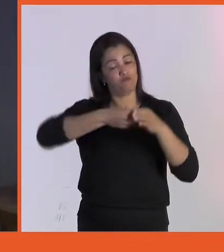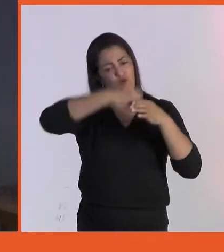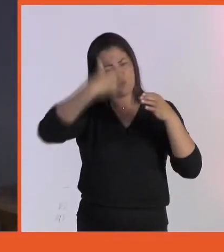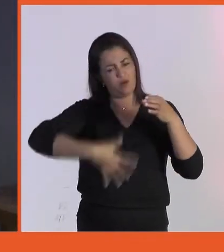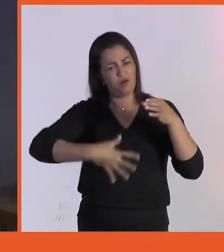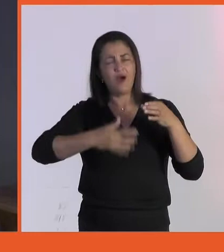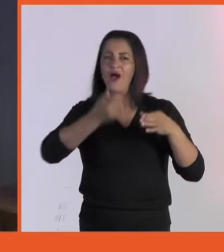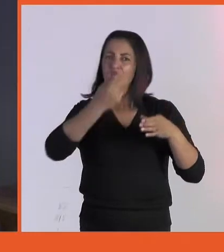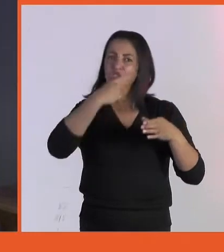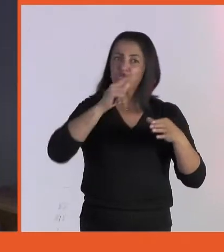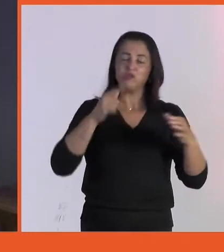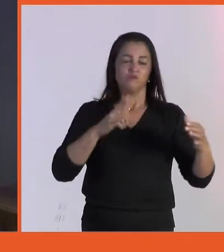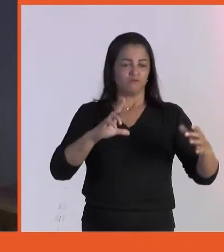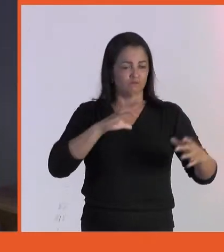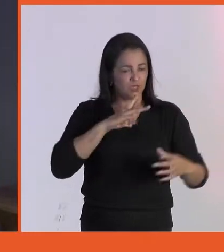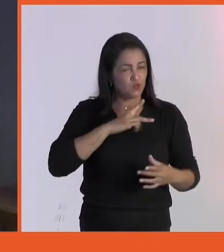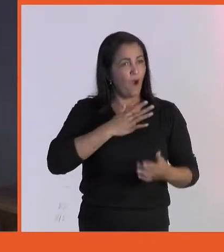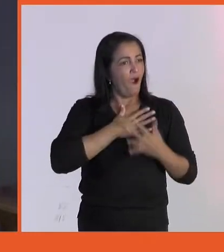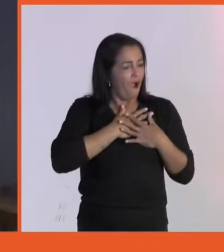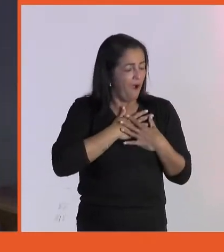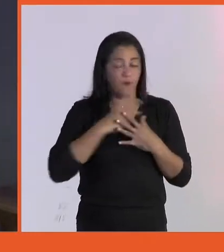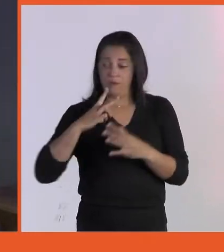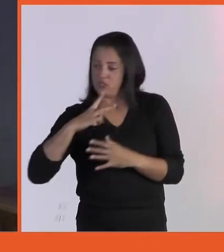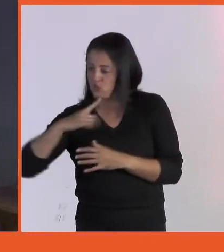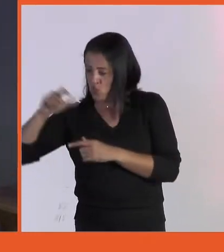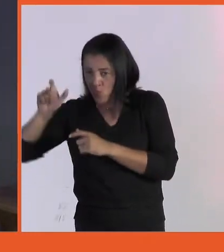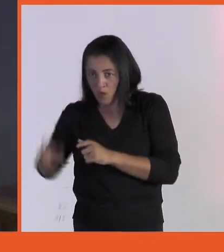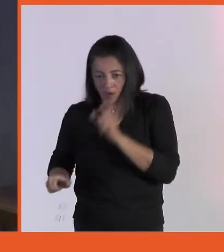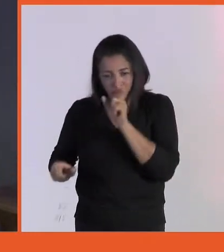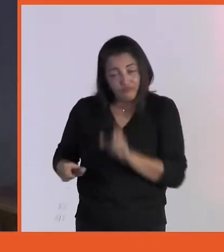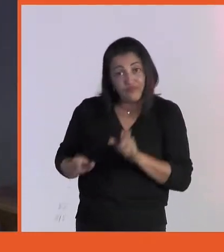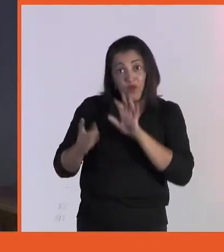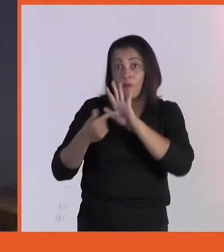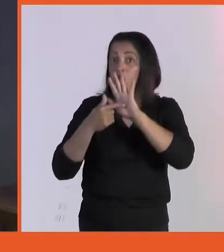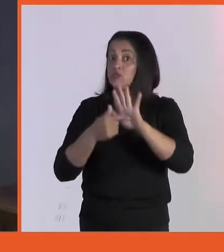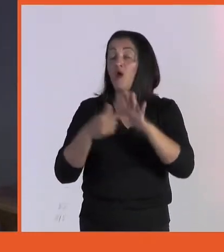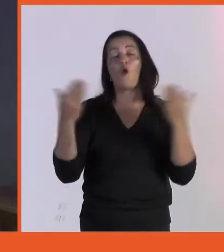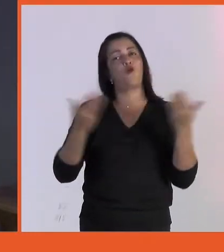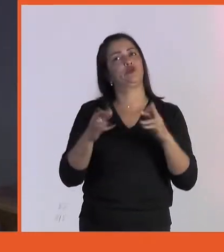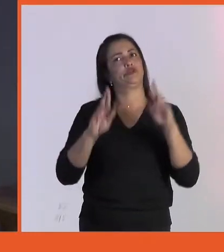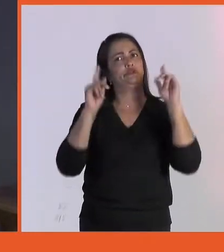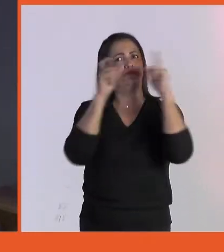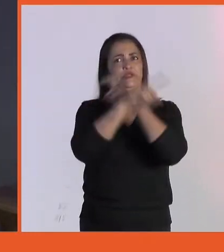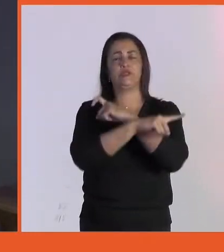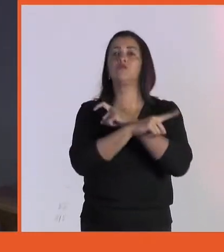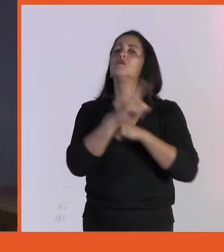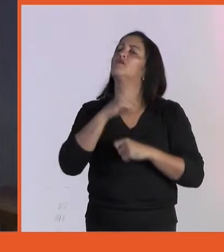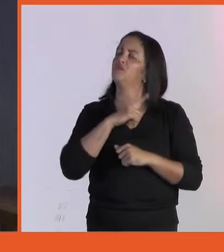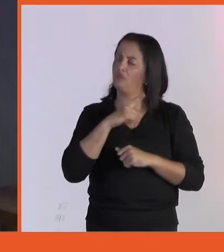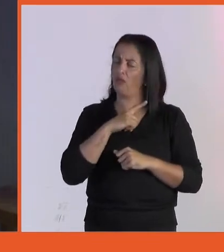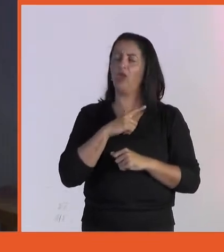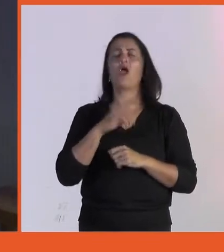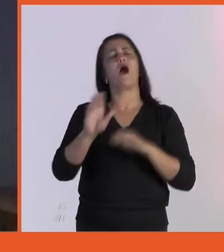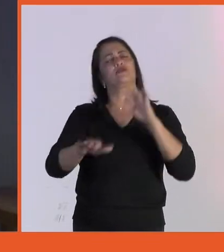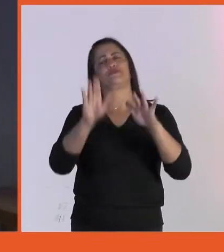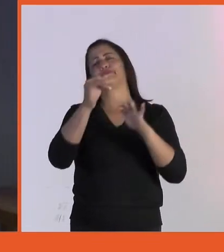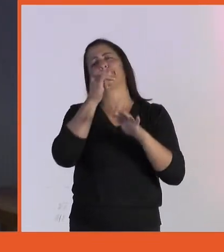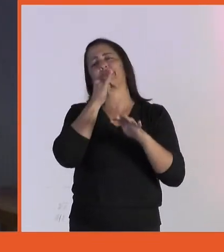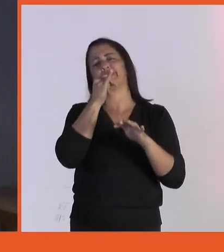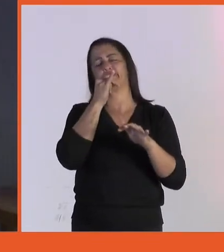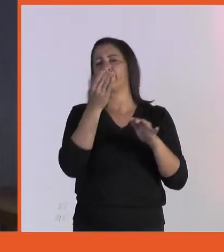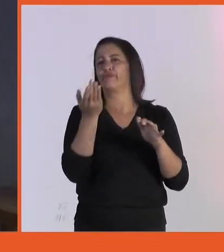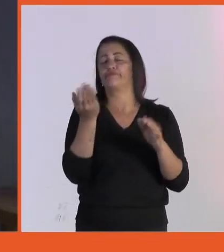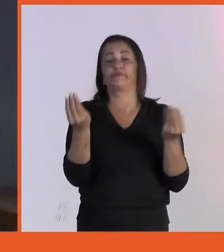pouco dessa coisa pessoal, da pessoa, e é muito difícil fugir disso. Até criadores de conteúdo, eu por exemplo, estou muito